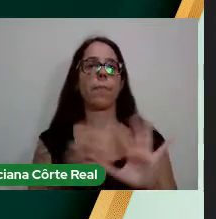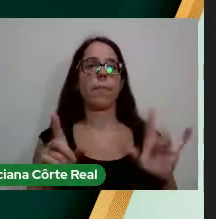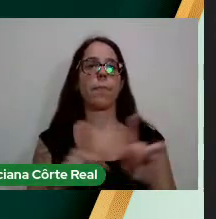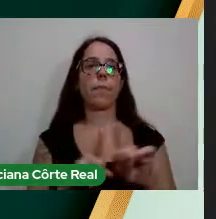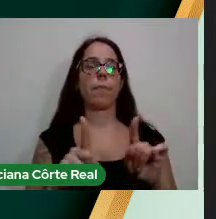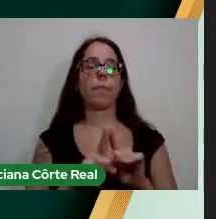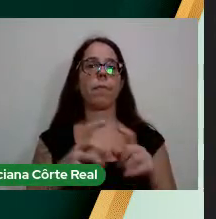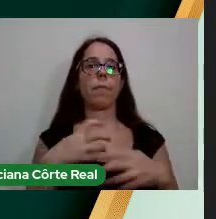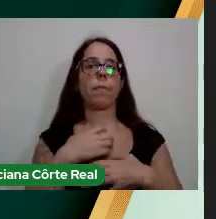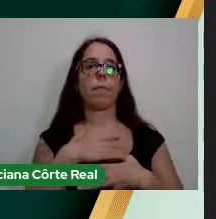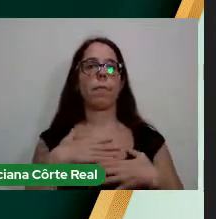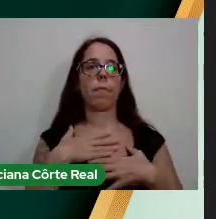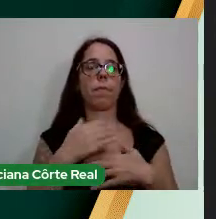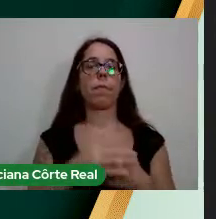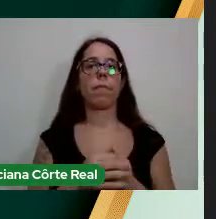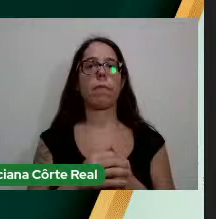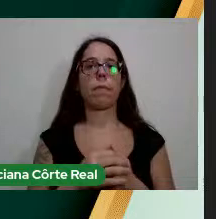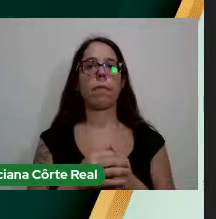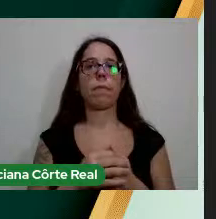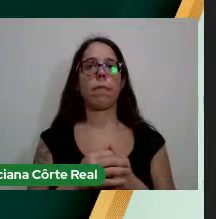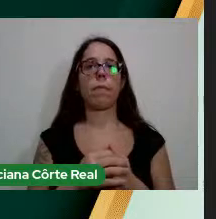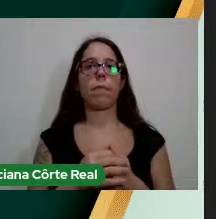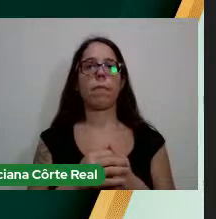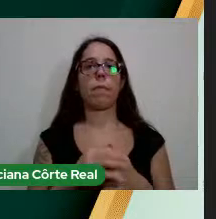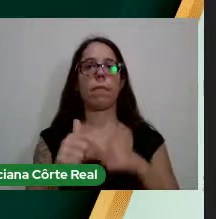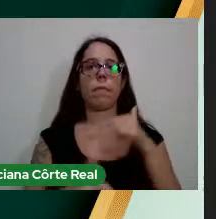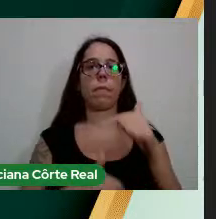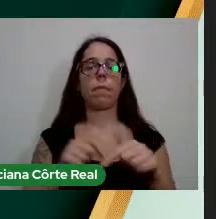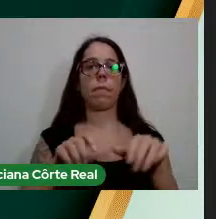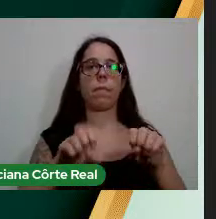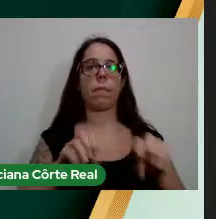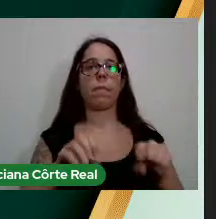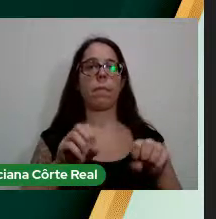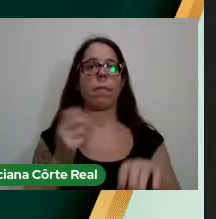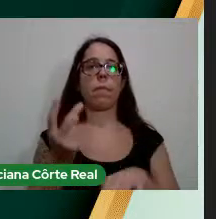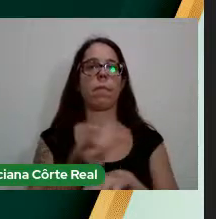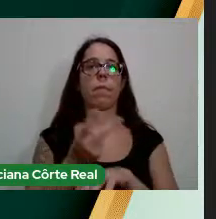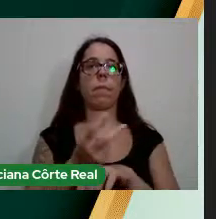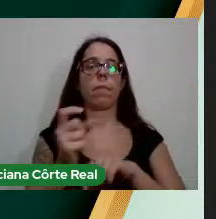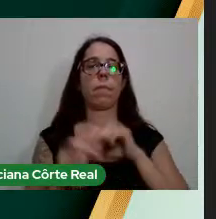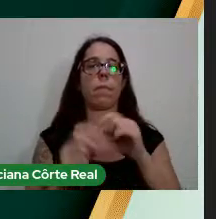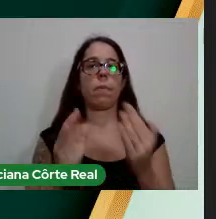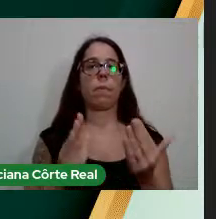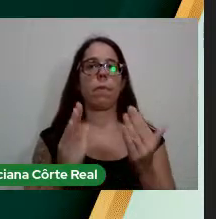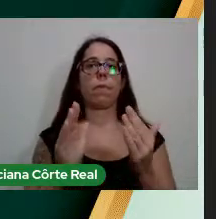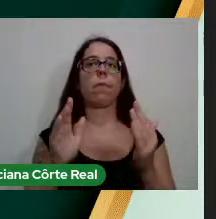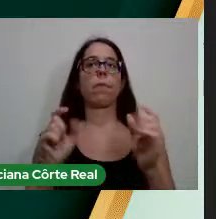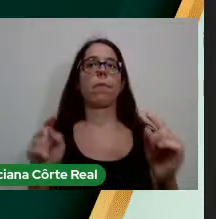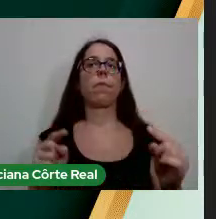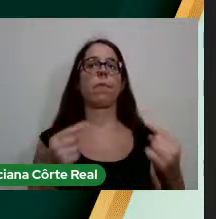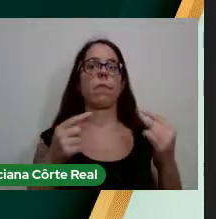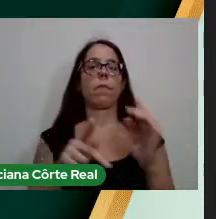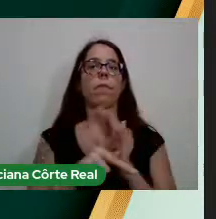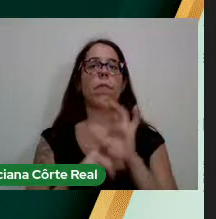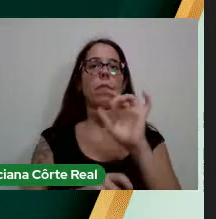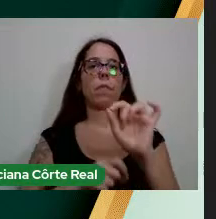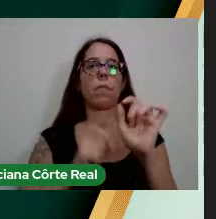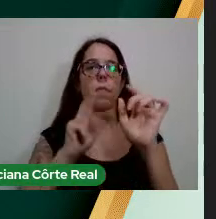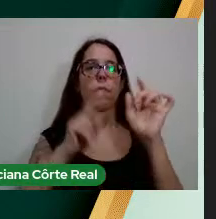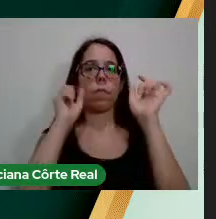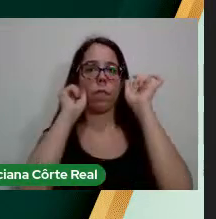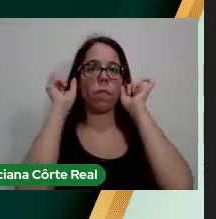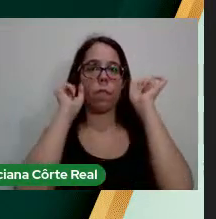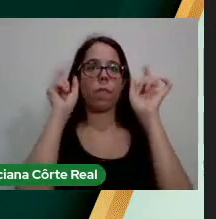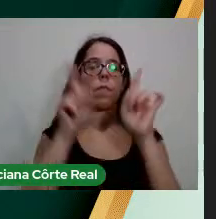realizados Na profissão de educadora, procurarei enfrentar os desafios com criatividade,